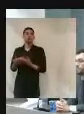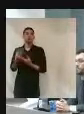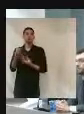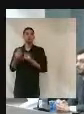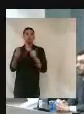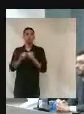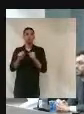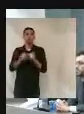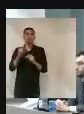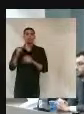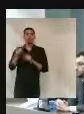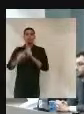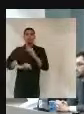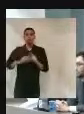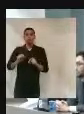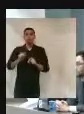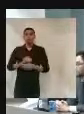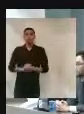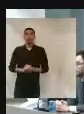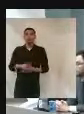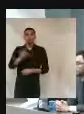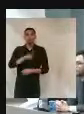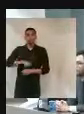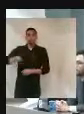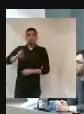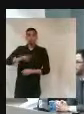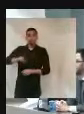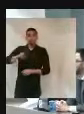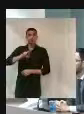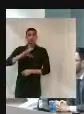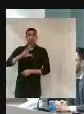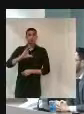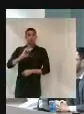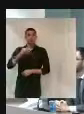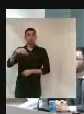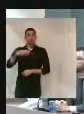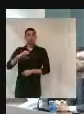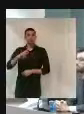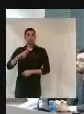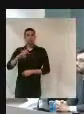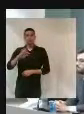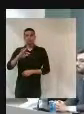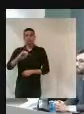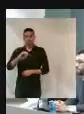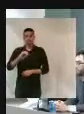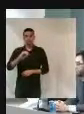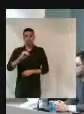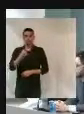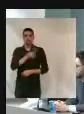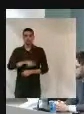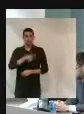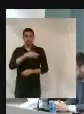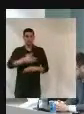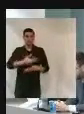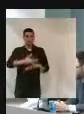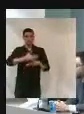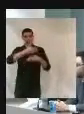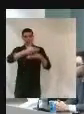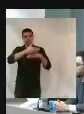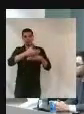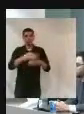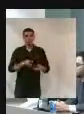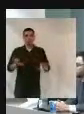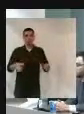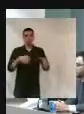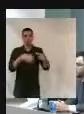concretos utilizando essa areia produzida a partir do resíduo vítreo. E nós mostramos que em todas as concentrações